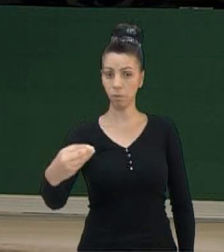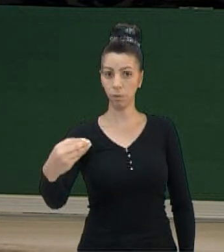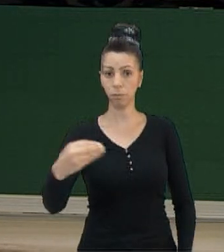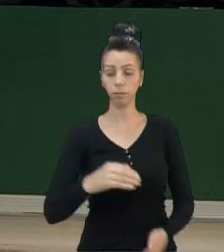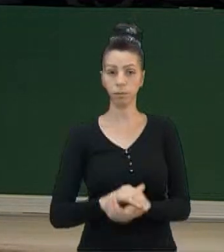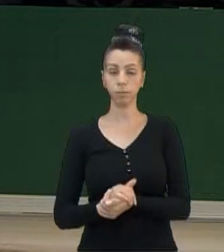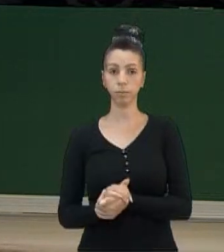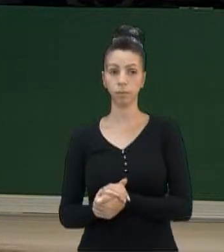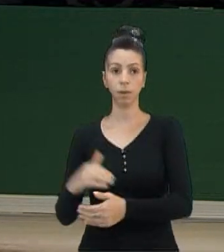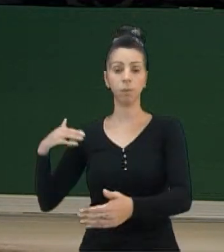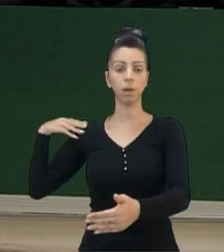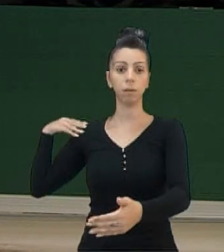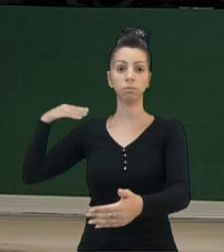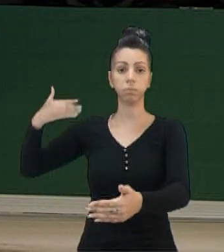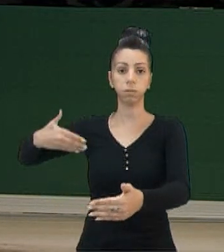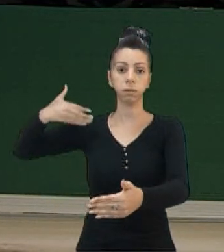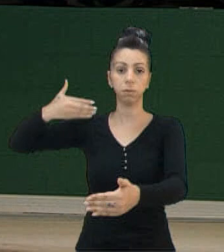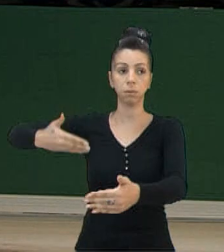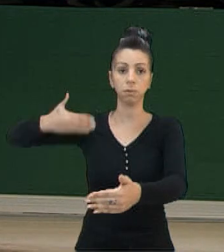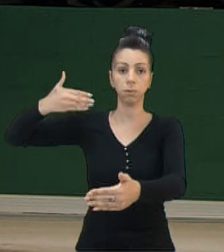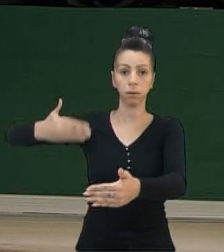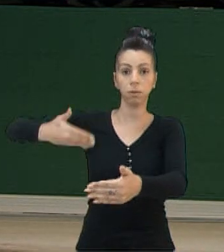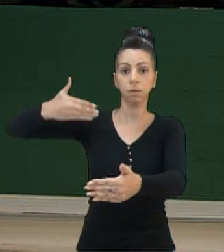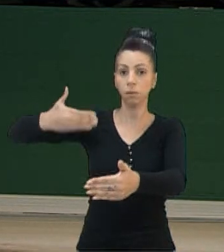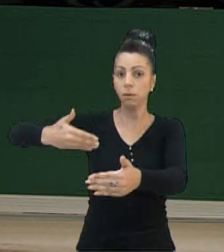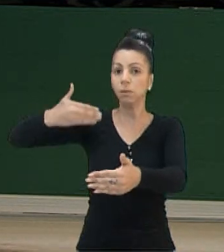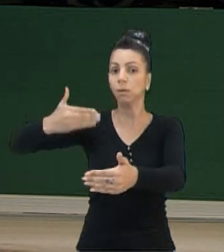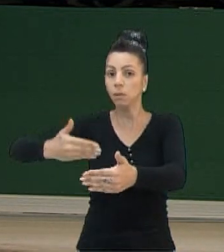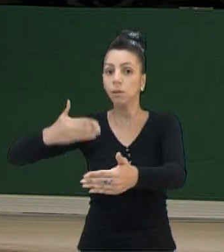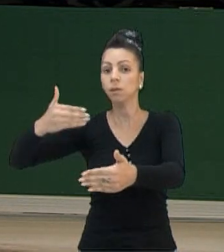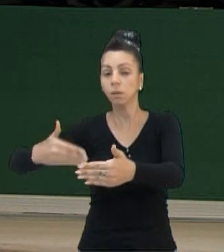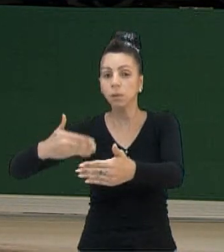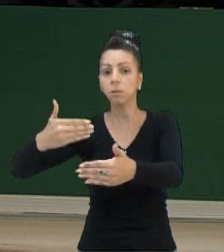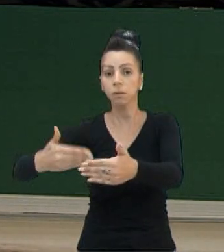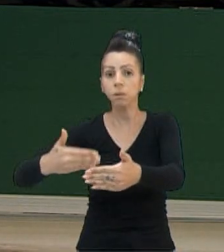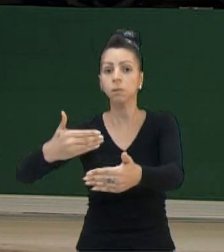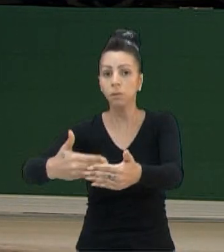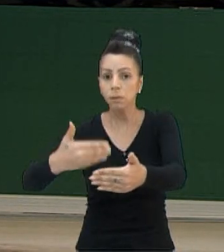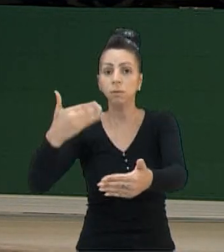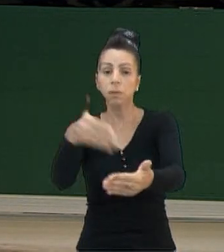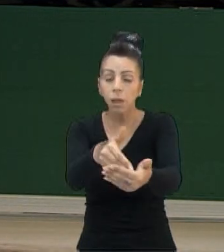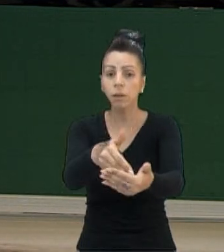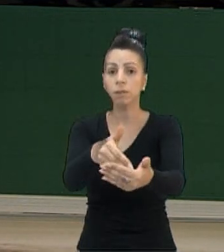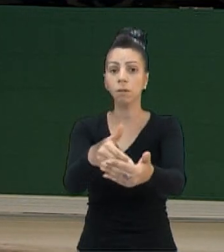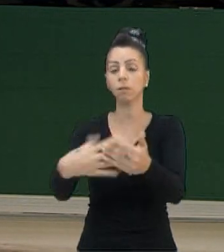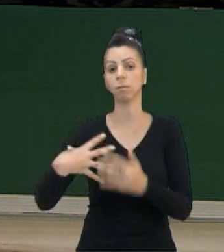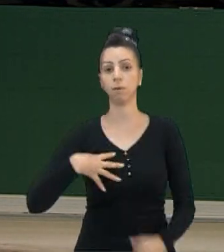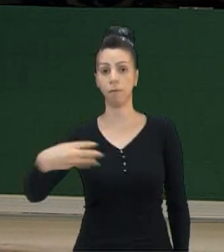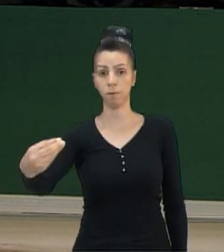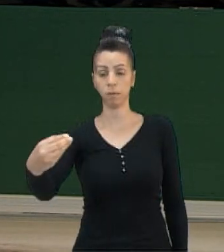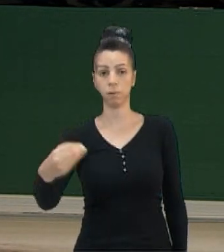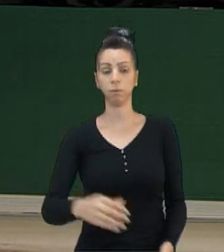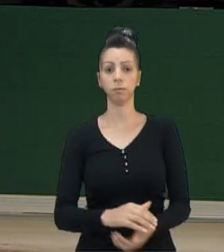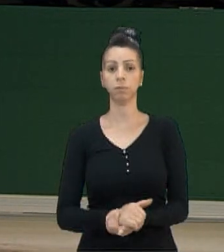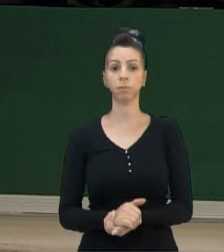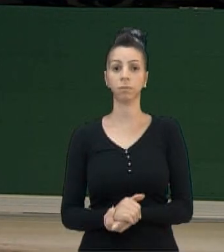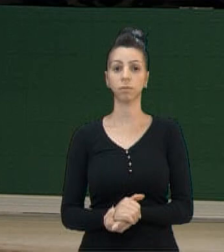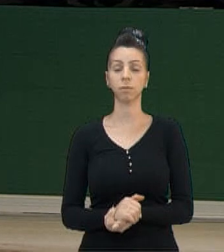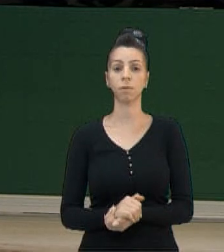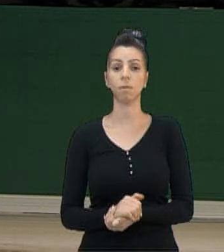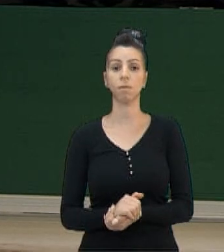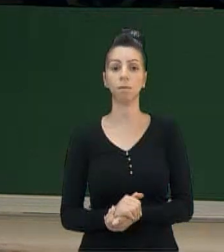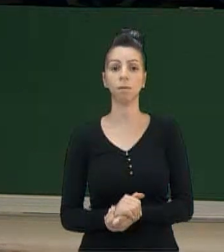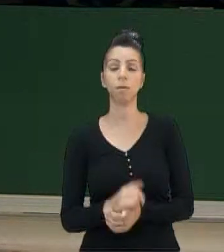tem a avó, a mãe, a filha, né? Então agora essa filha, ela traz um eco de vida,